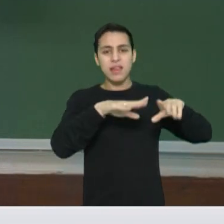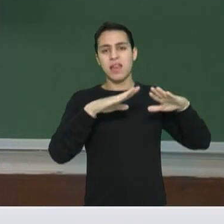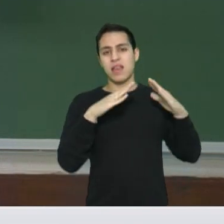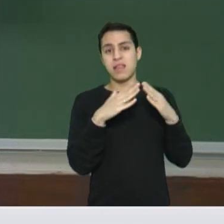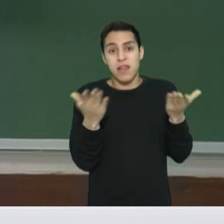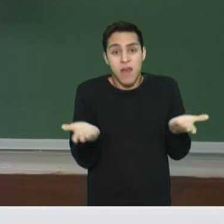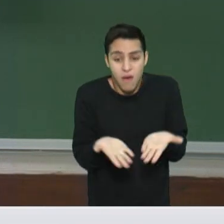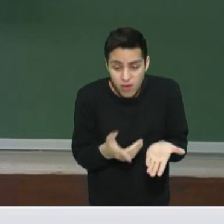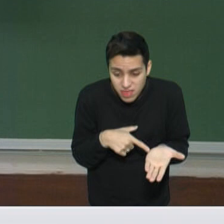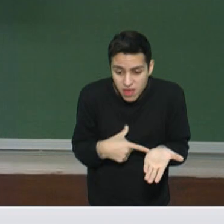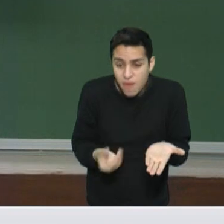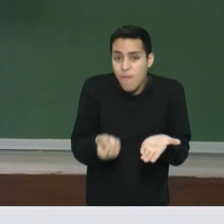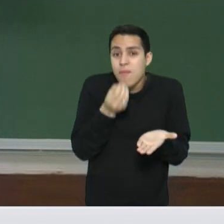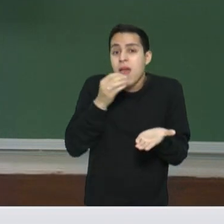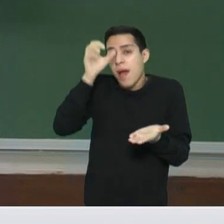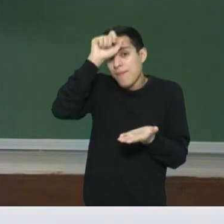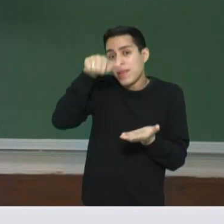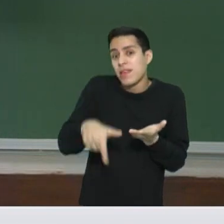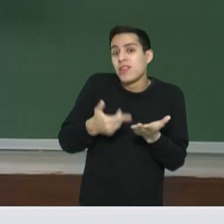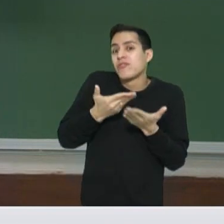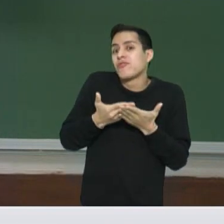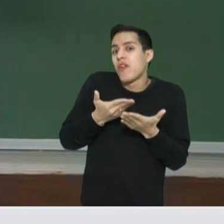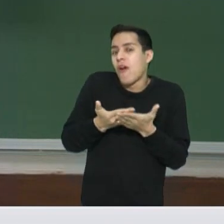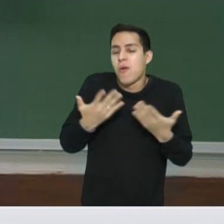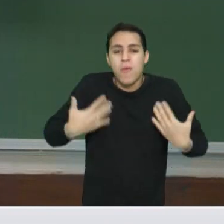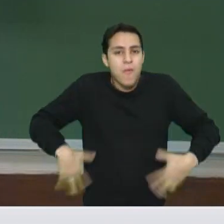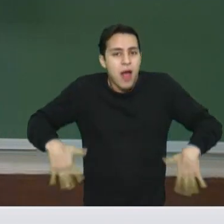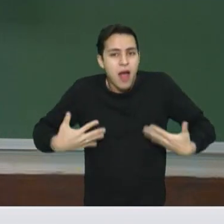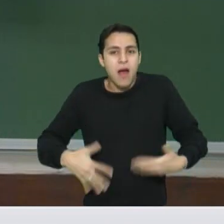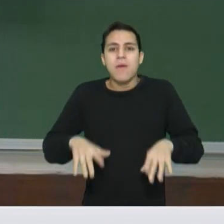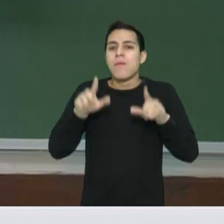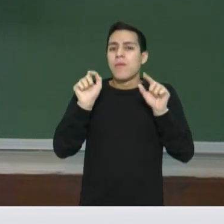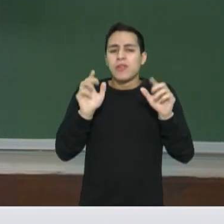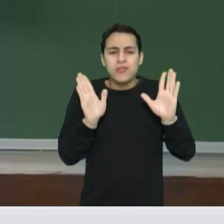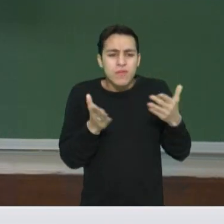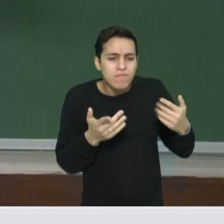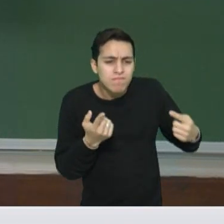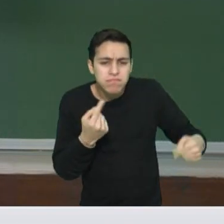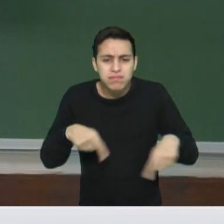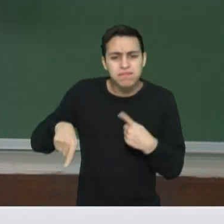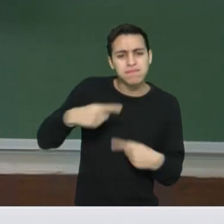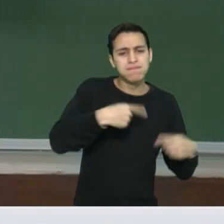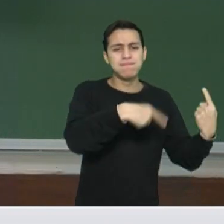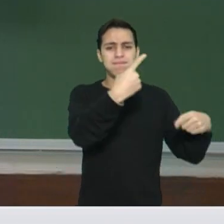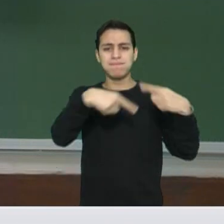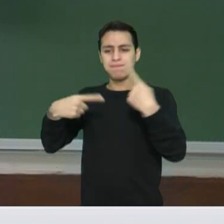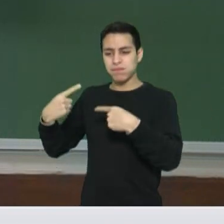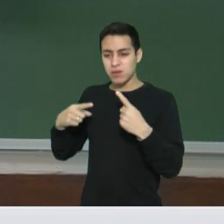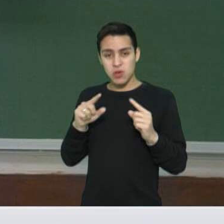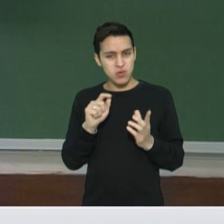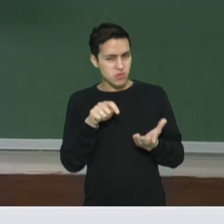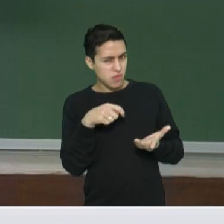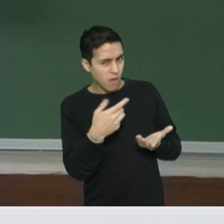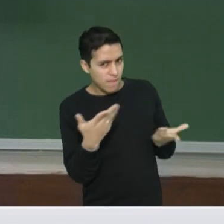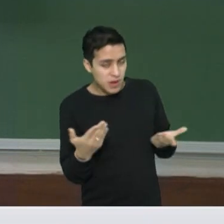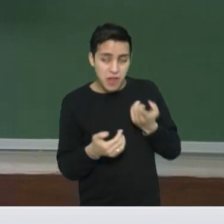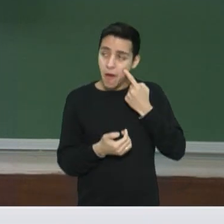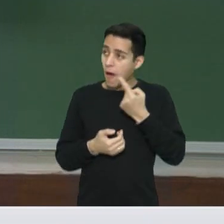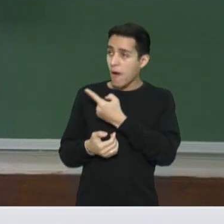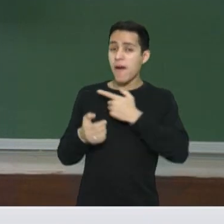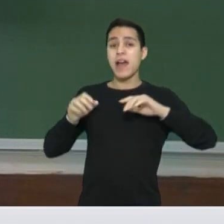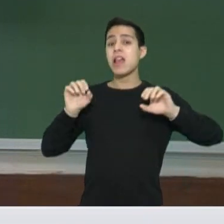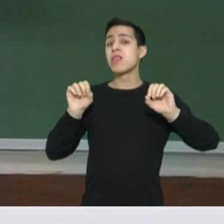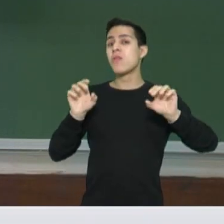tendo a oportunidade de aprender na escola, né? As discussões têm começado a acontecer na escola. Sobre o quê?